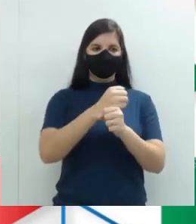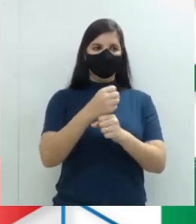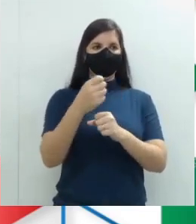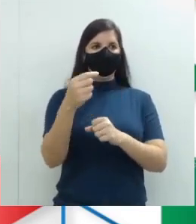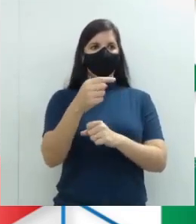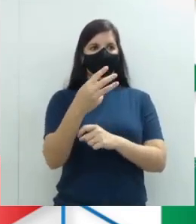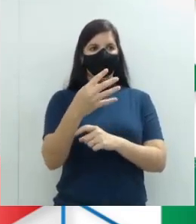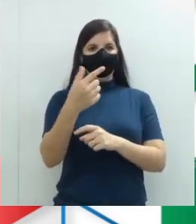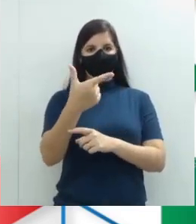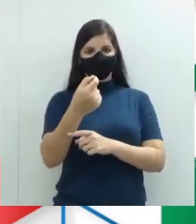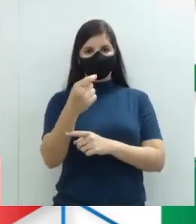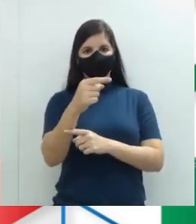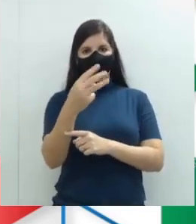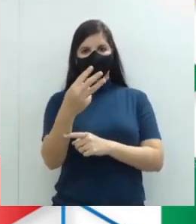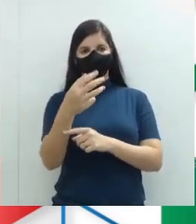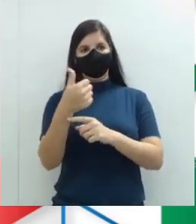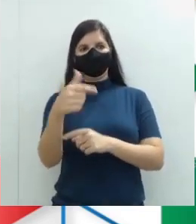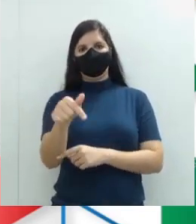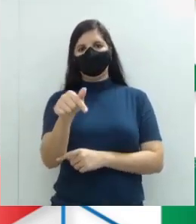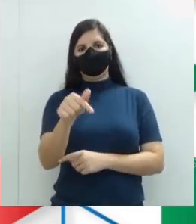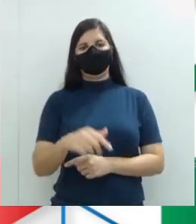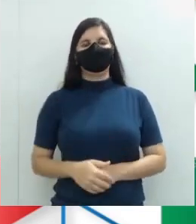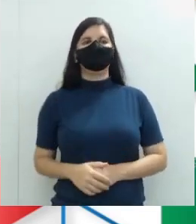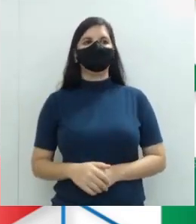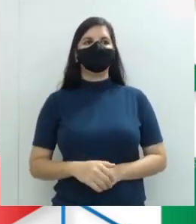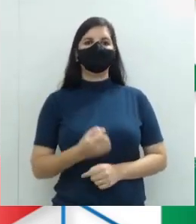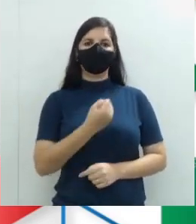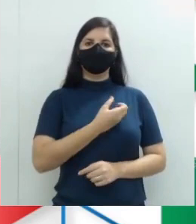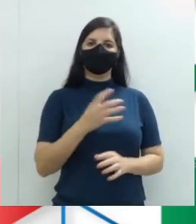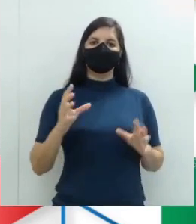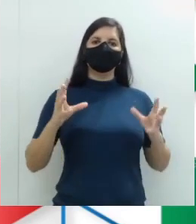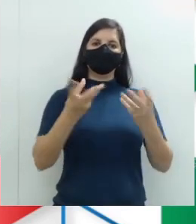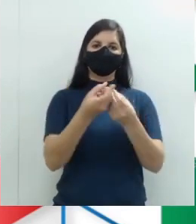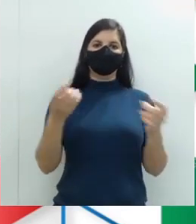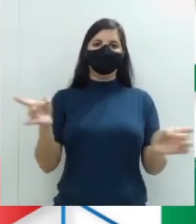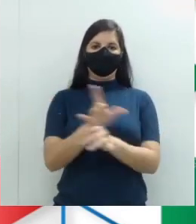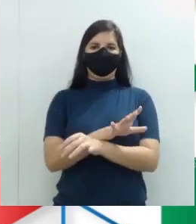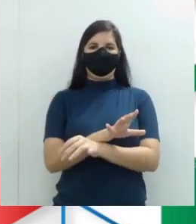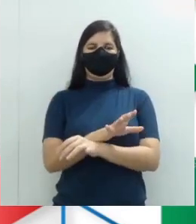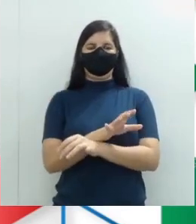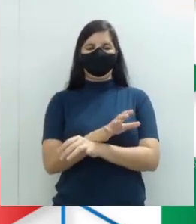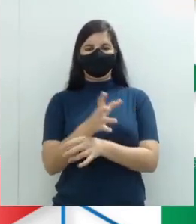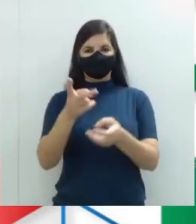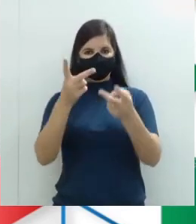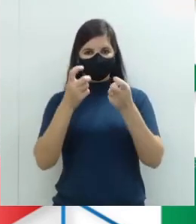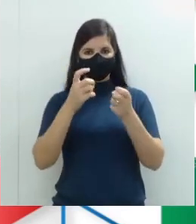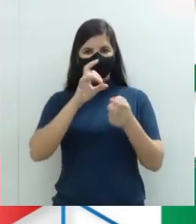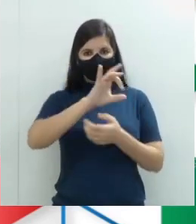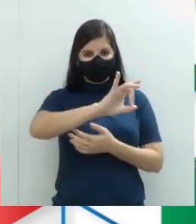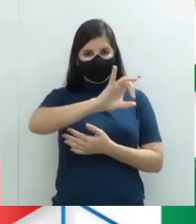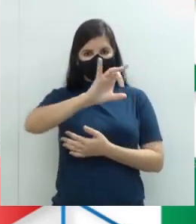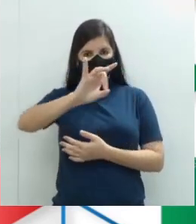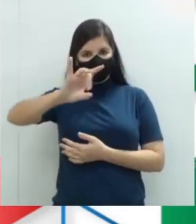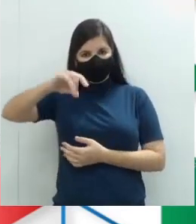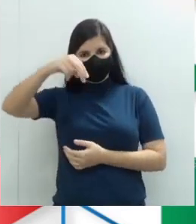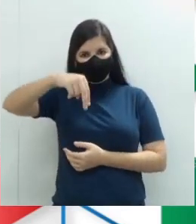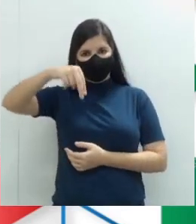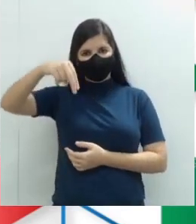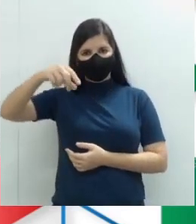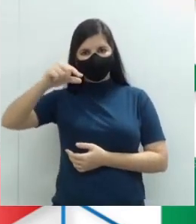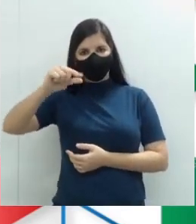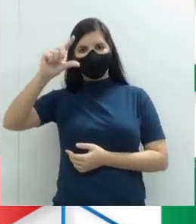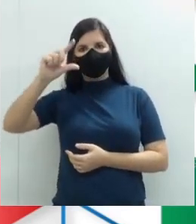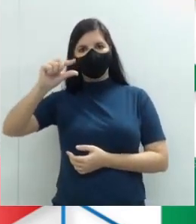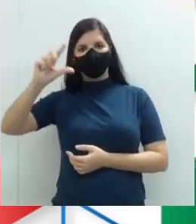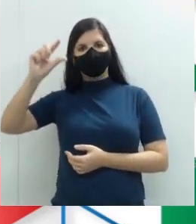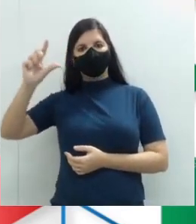menos 3, 20 menos 3, 17. Todos eles prontinhos para vocês. Perceberam que a cada N eu vou aumentando o